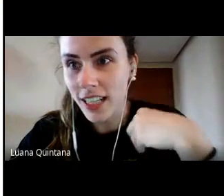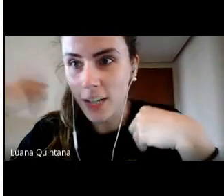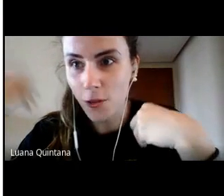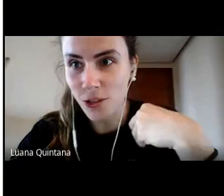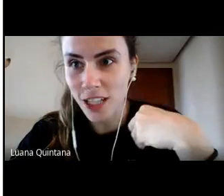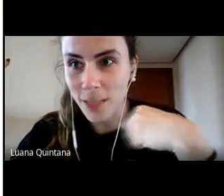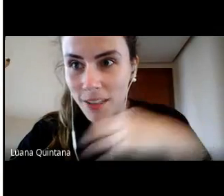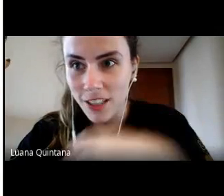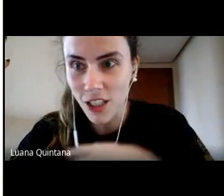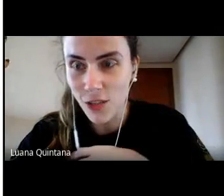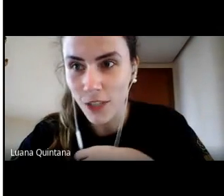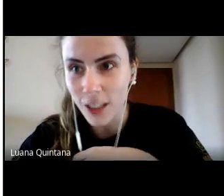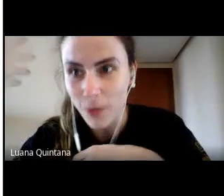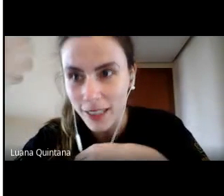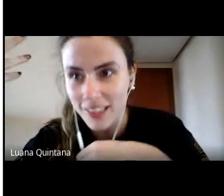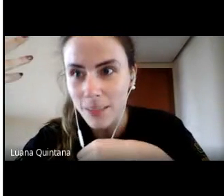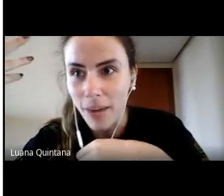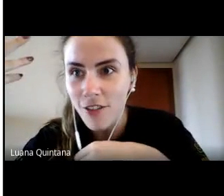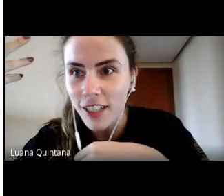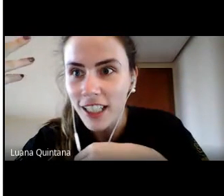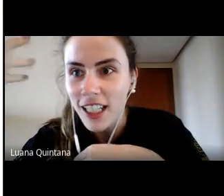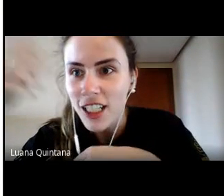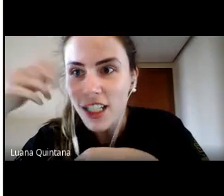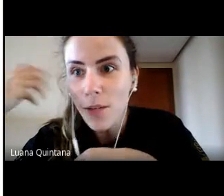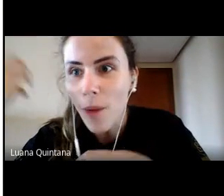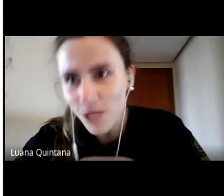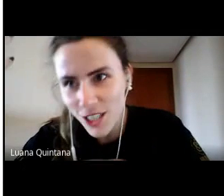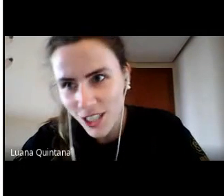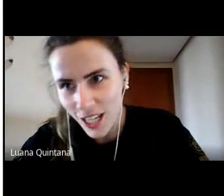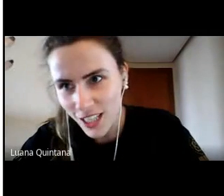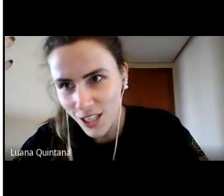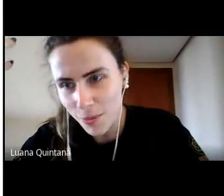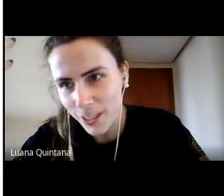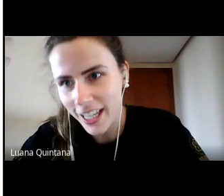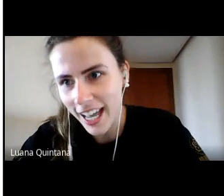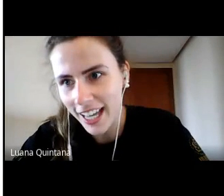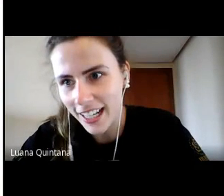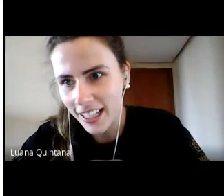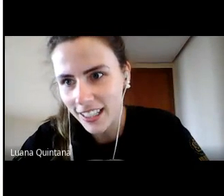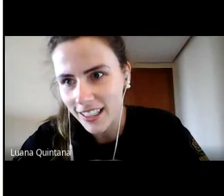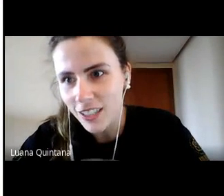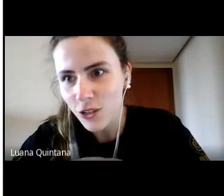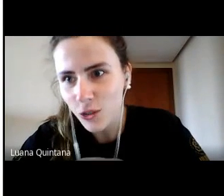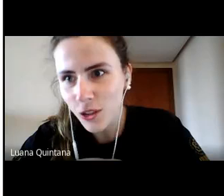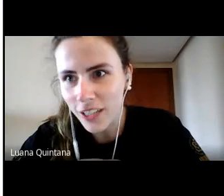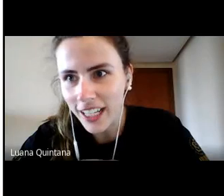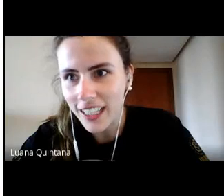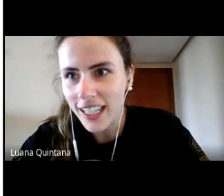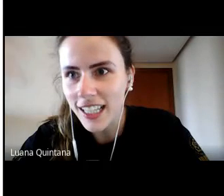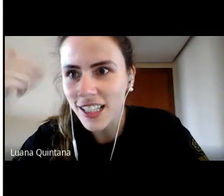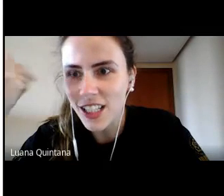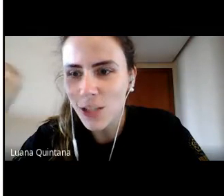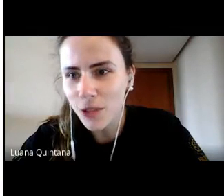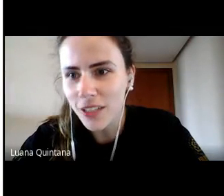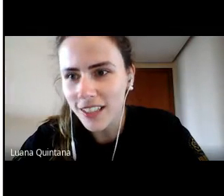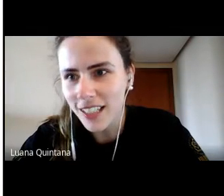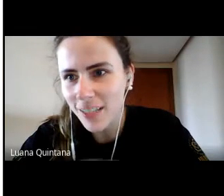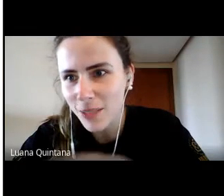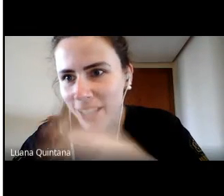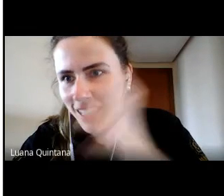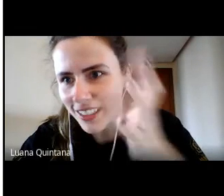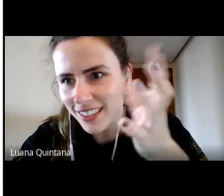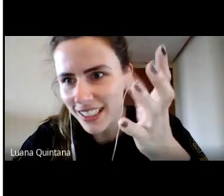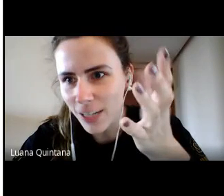vez que nem no curso de Libras a gente foi, que eu participava, tinha um monte de gente, tipo, que era surdo, né? E aí a gente, o português,